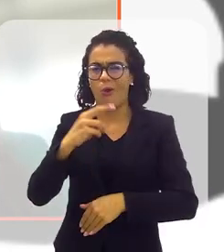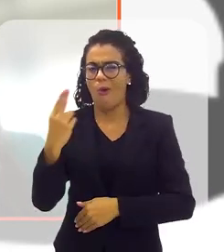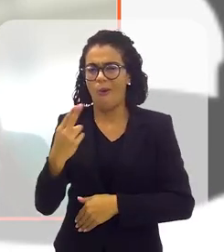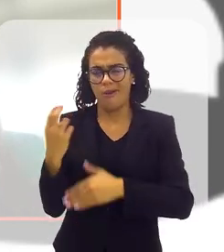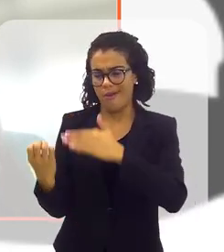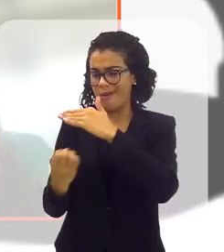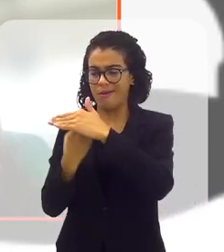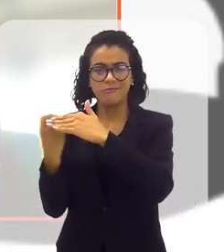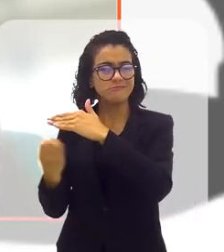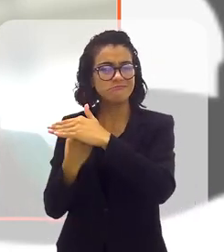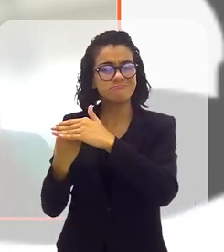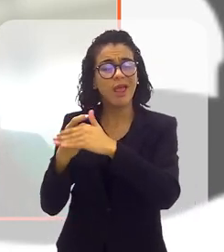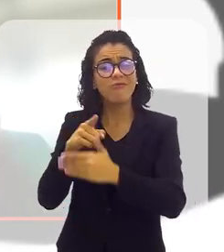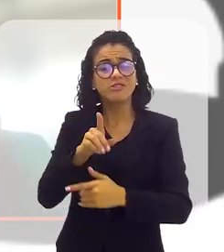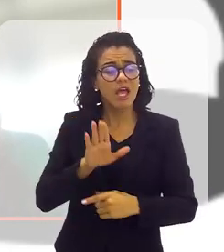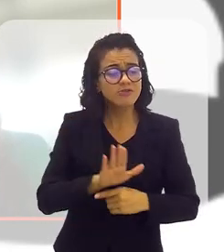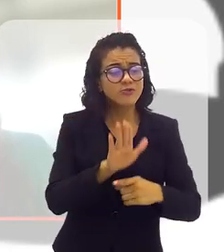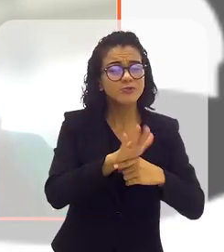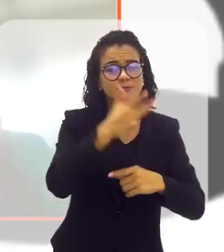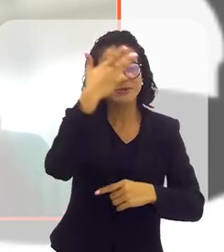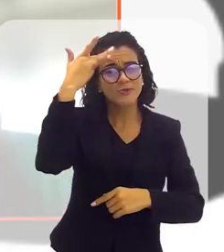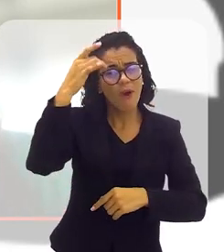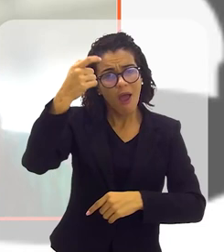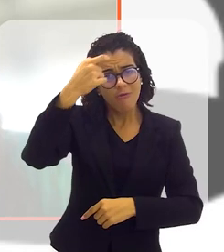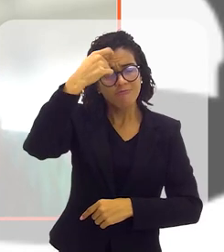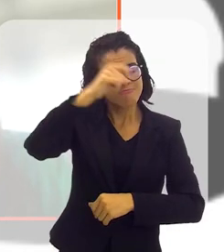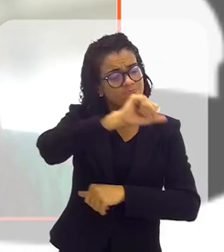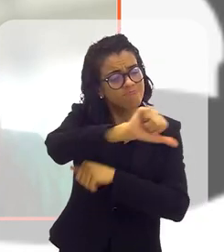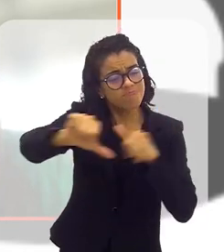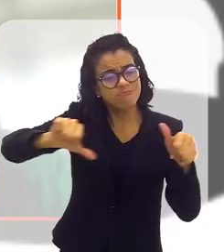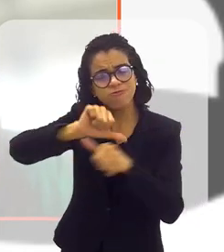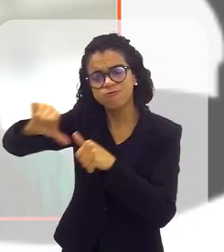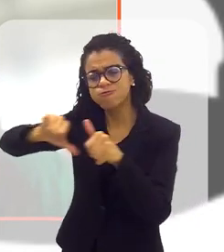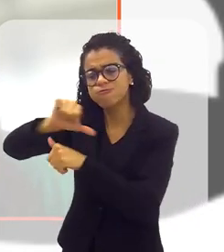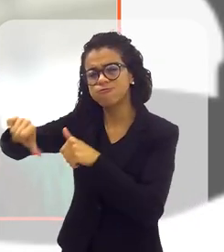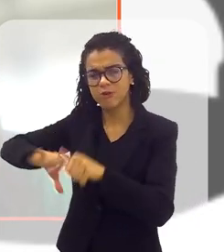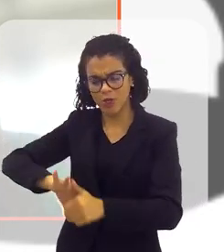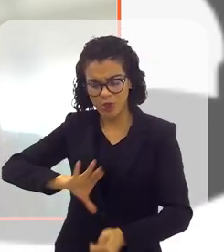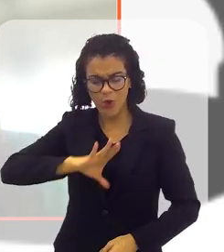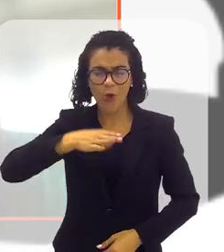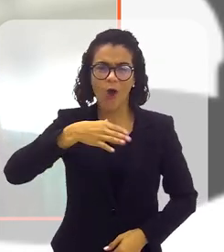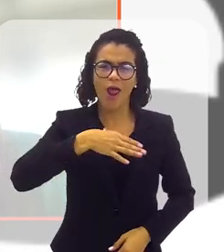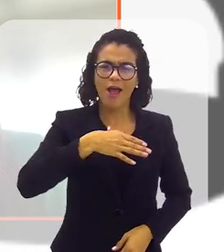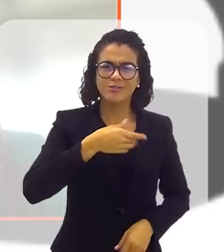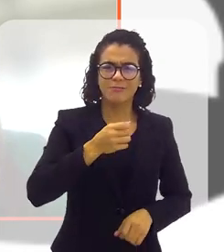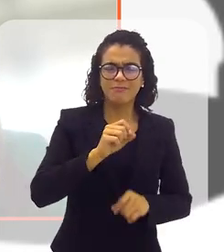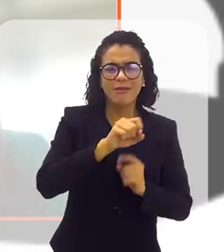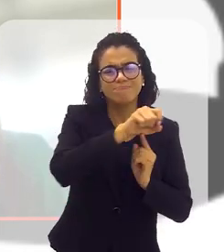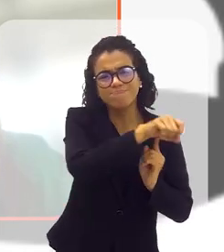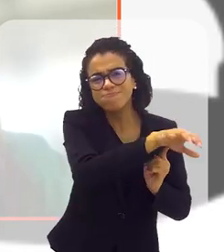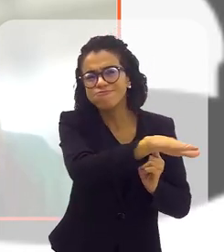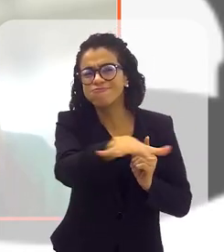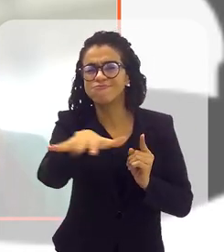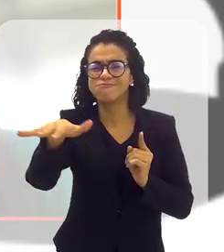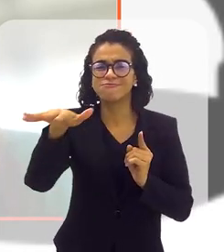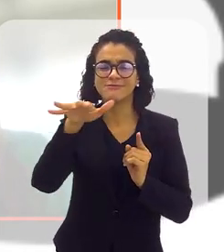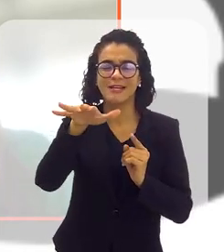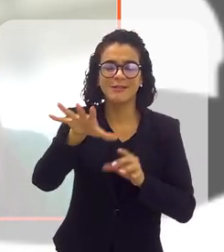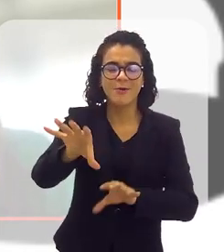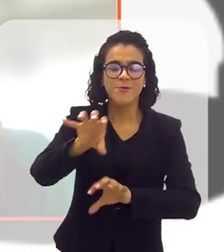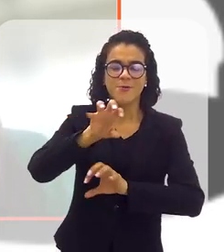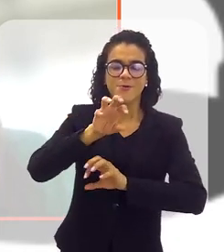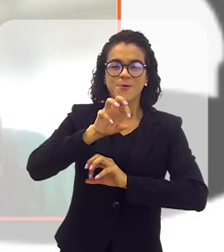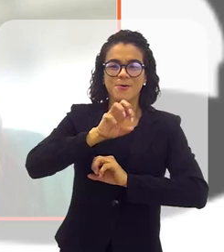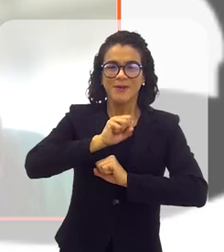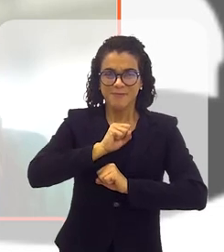do que uma empresária, você ser um agente transformador, um agente de mudança, de coragem, de inspiração, de